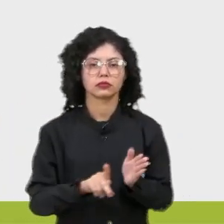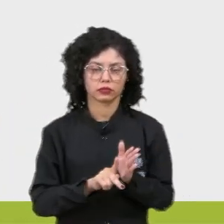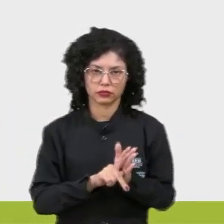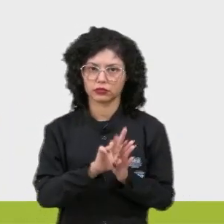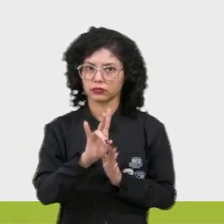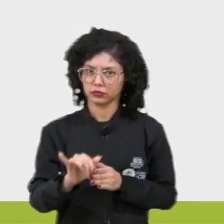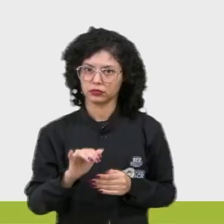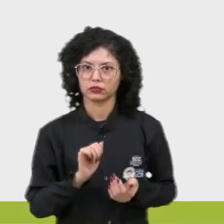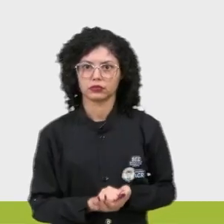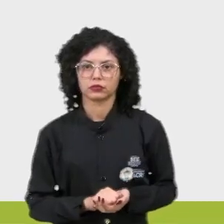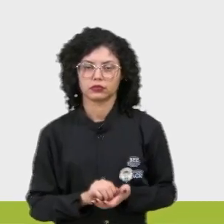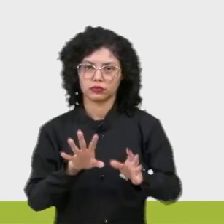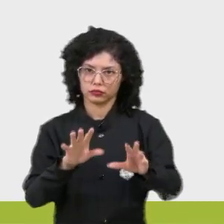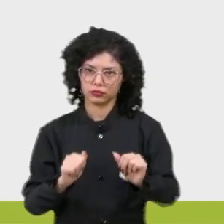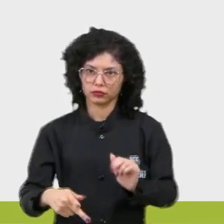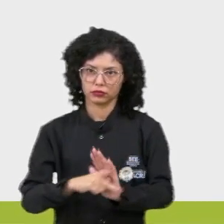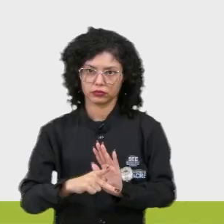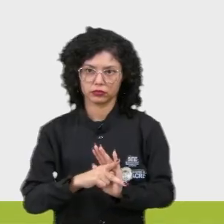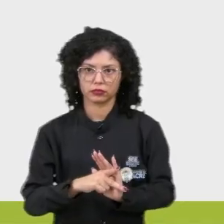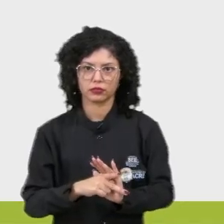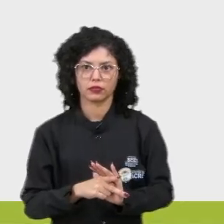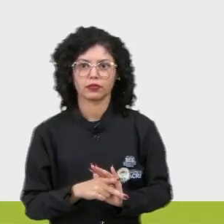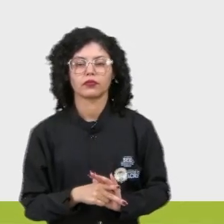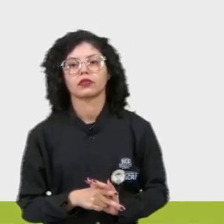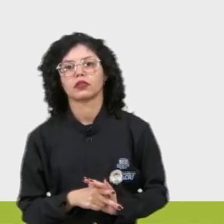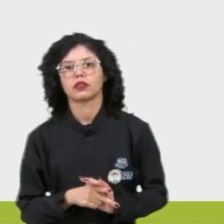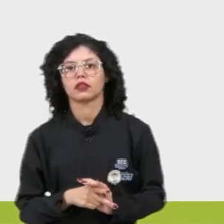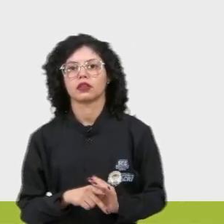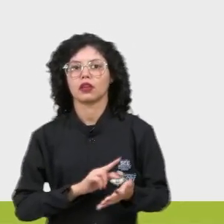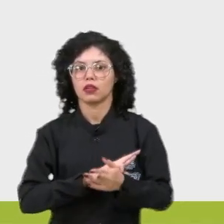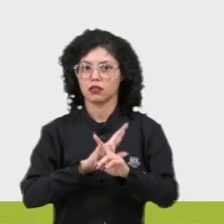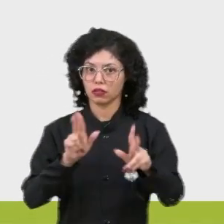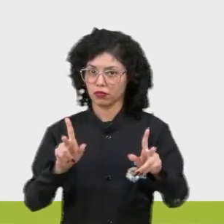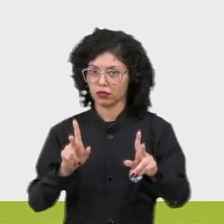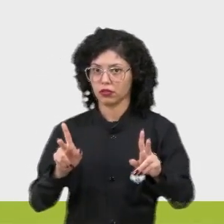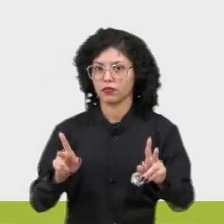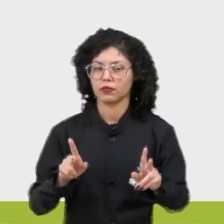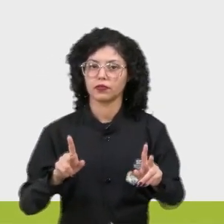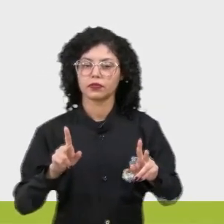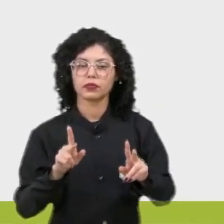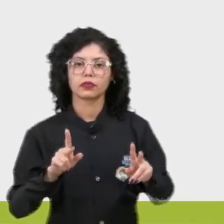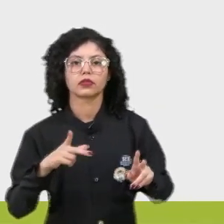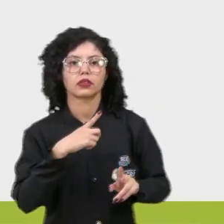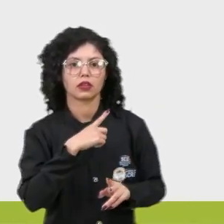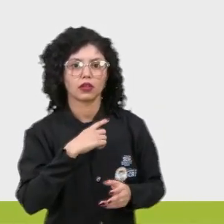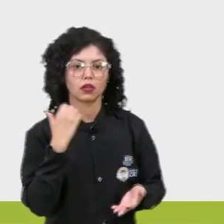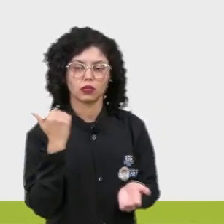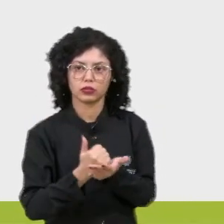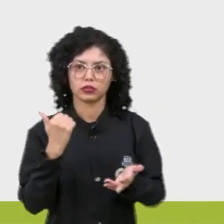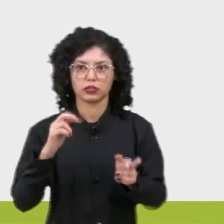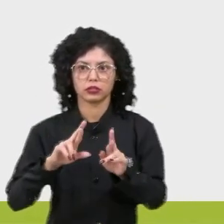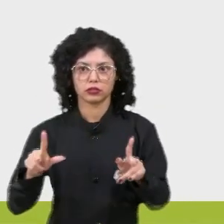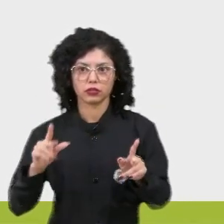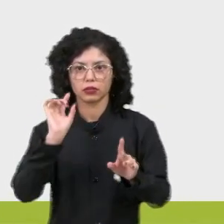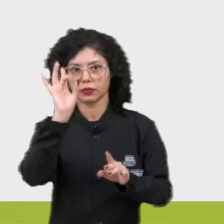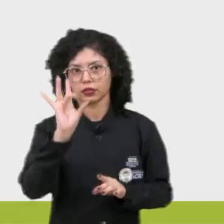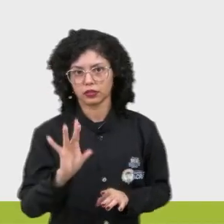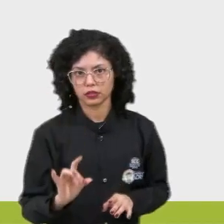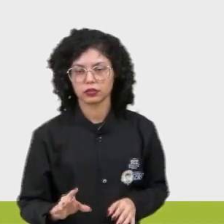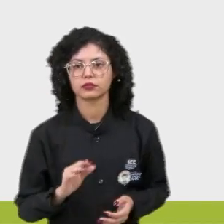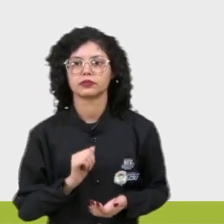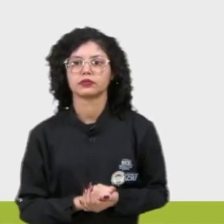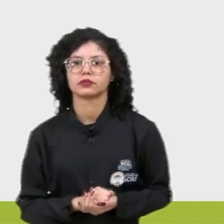destino, vai tomando de conta daquele meio de transporte. Então, são modais diferentes, com contratos diferentes para cada